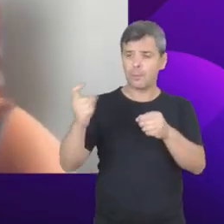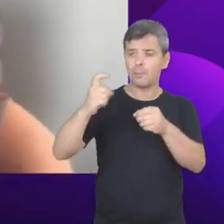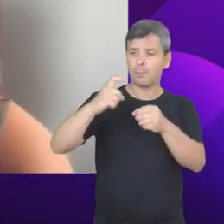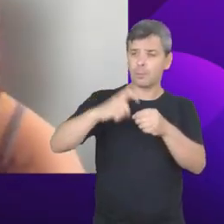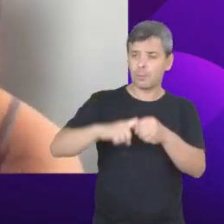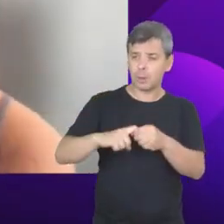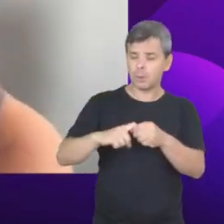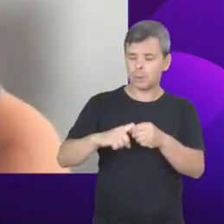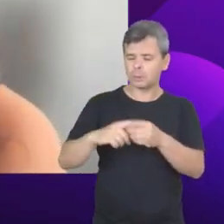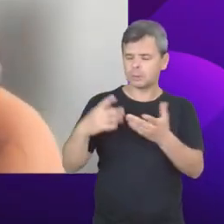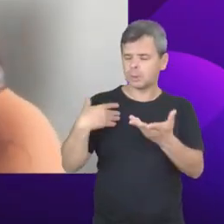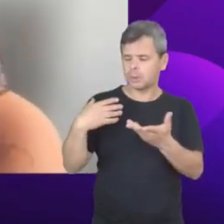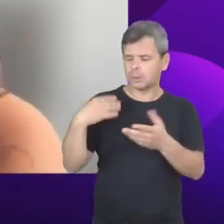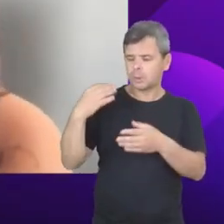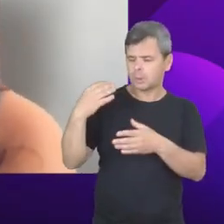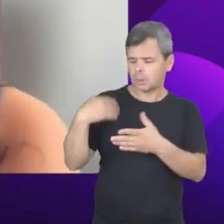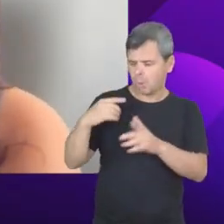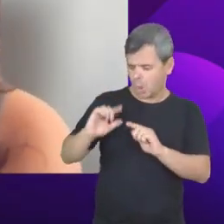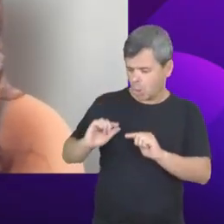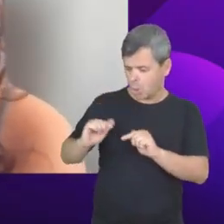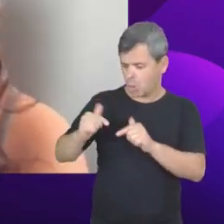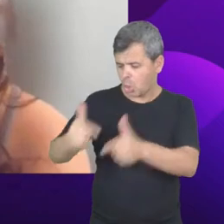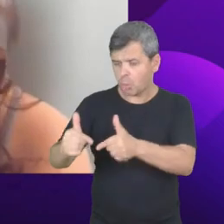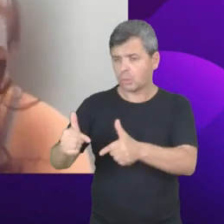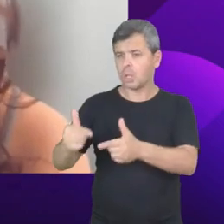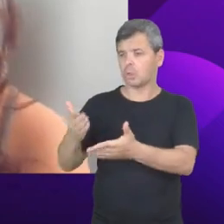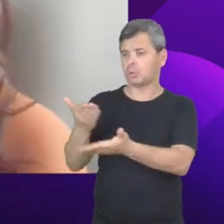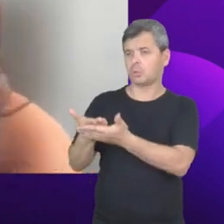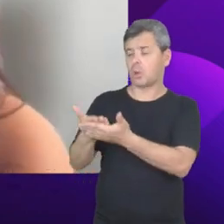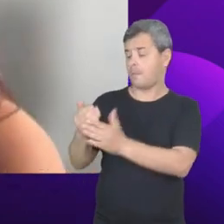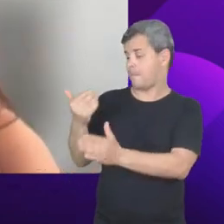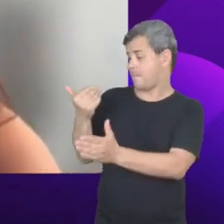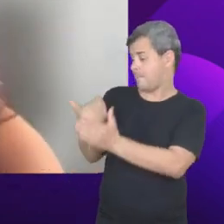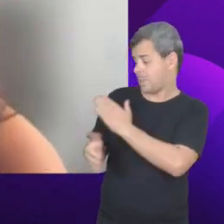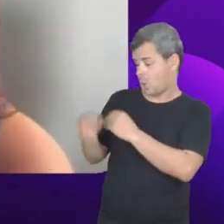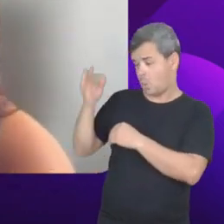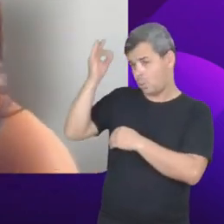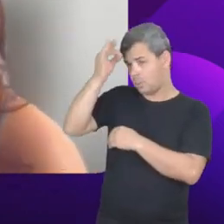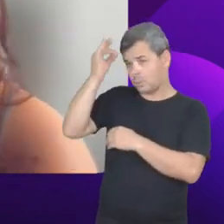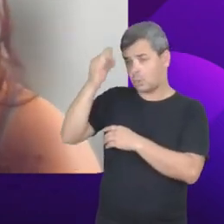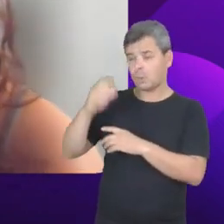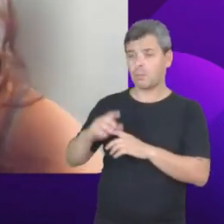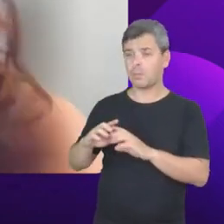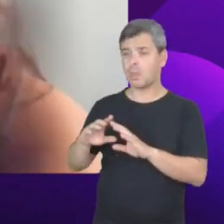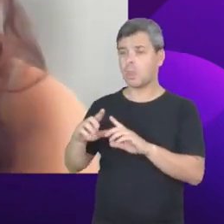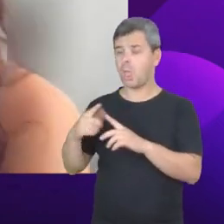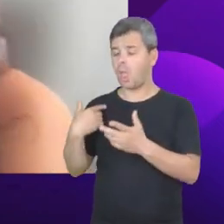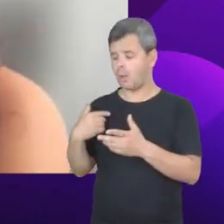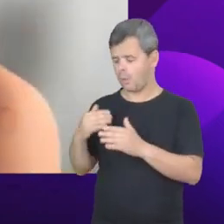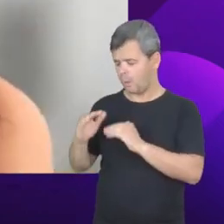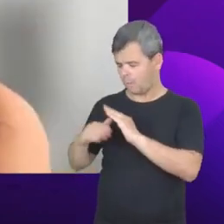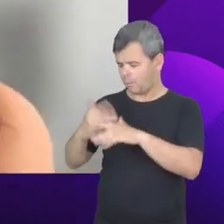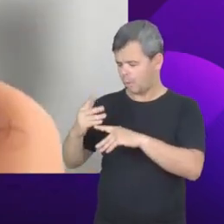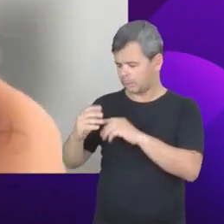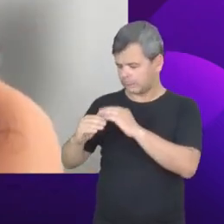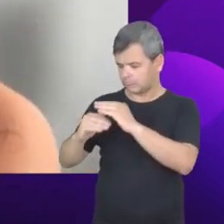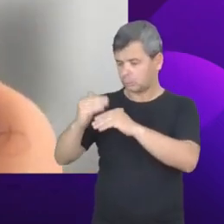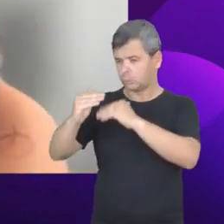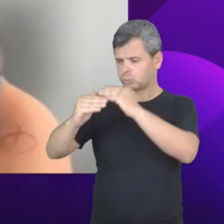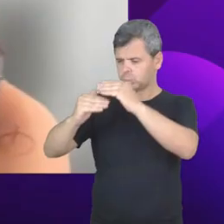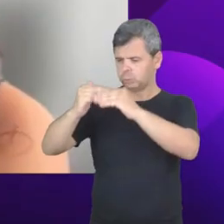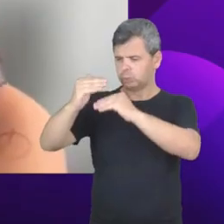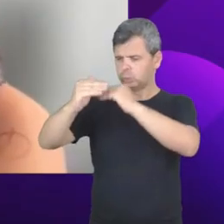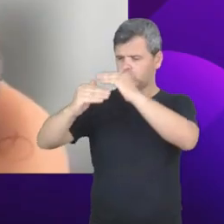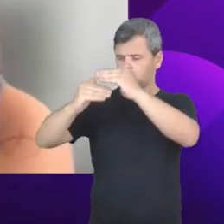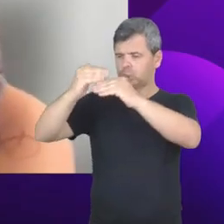e de um espírito de movimento estudantil que ele não se perdeu, muito pelo contrário, ele foi sendo amadurecido ao